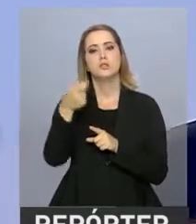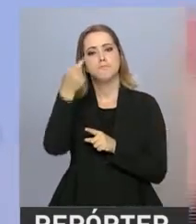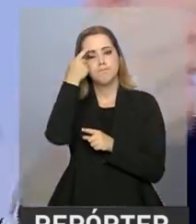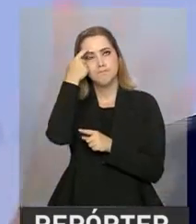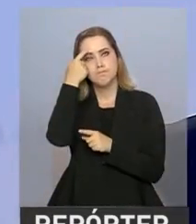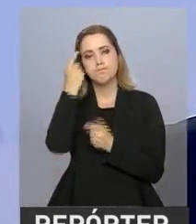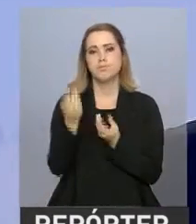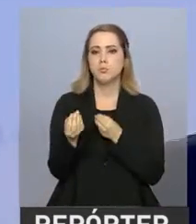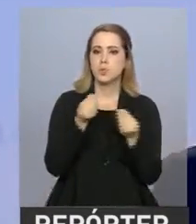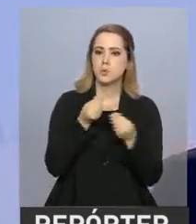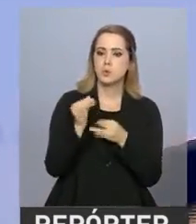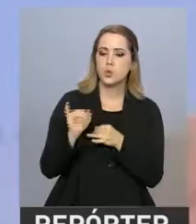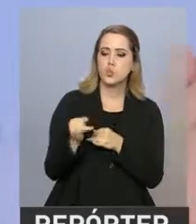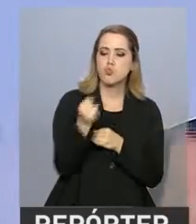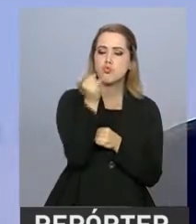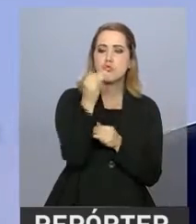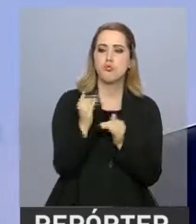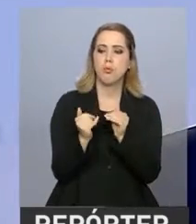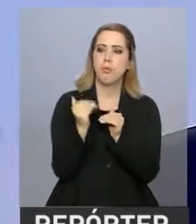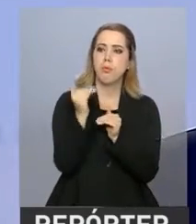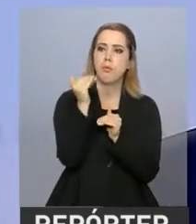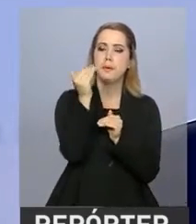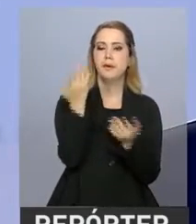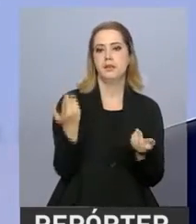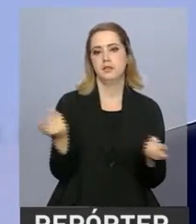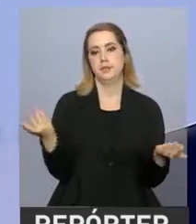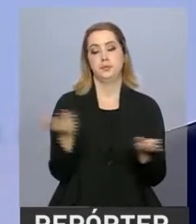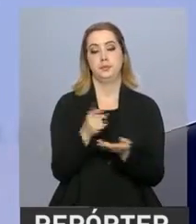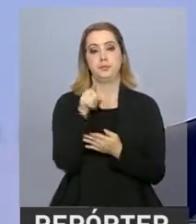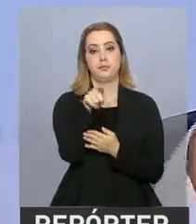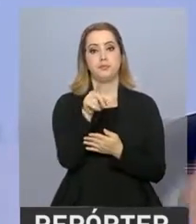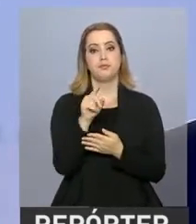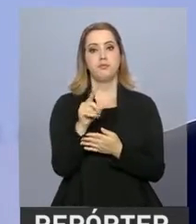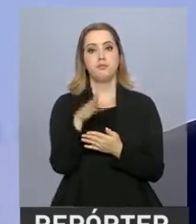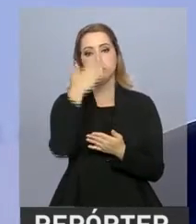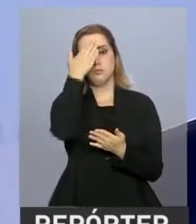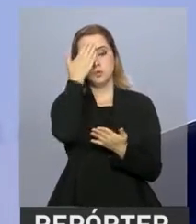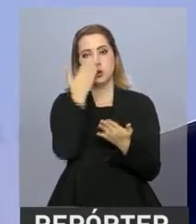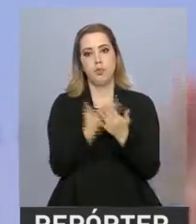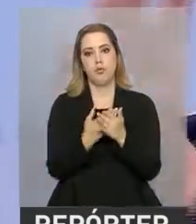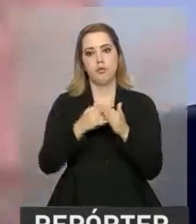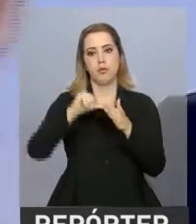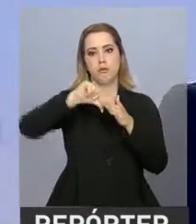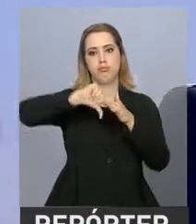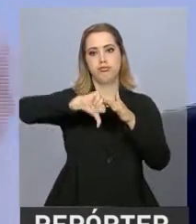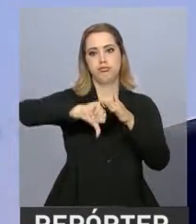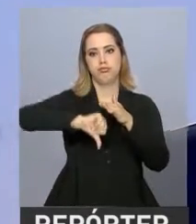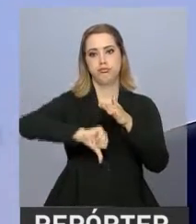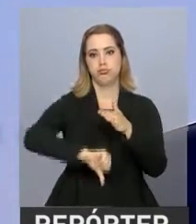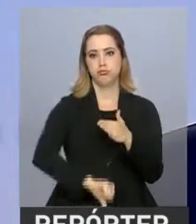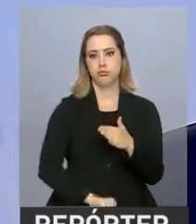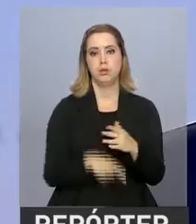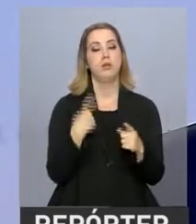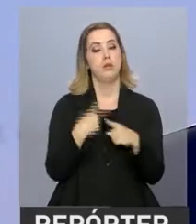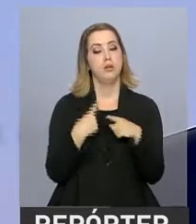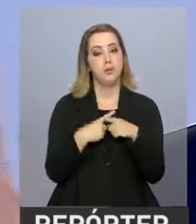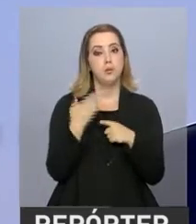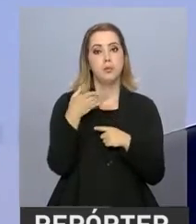não é? Taxa de juros subindo, etc. A confiança caindo, exatamente para a questão